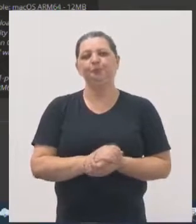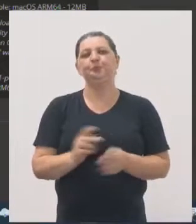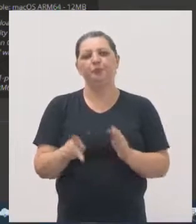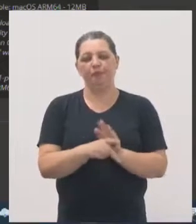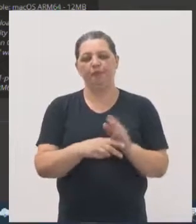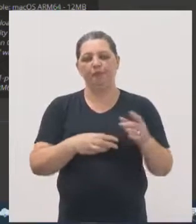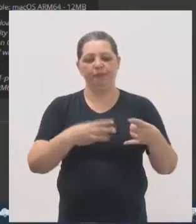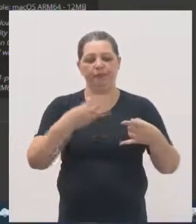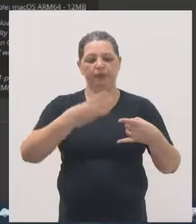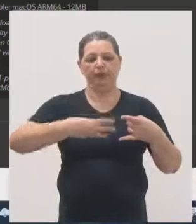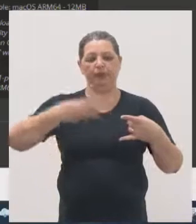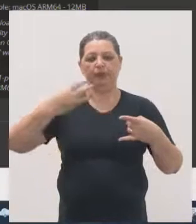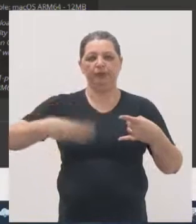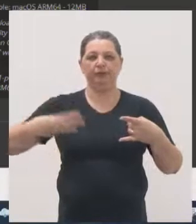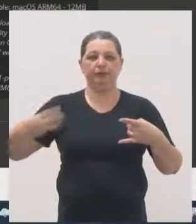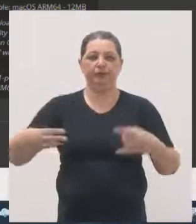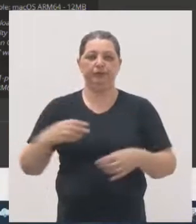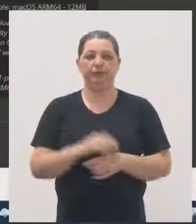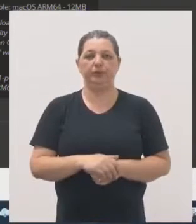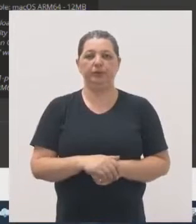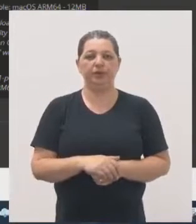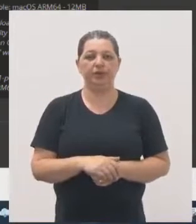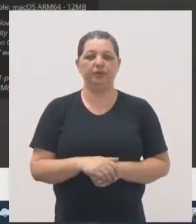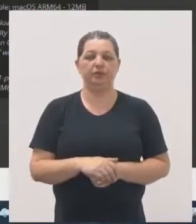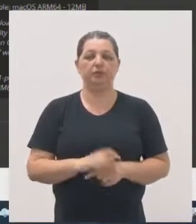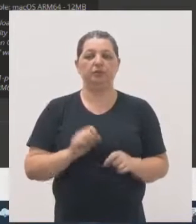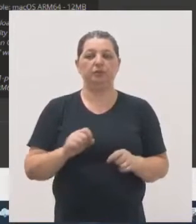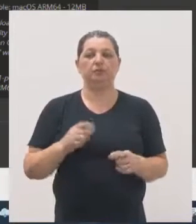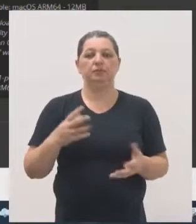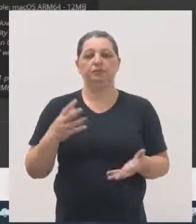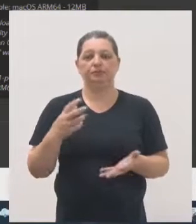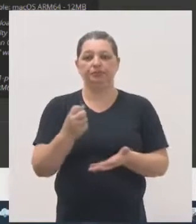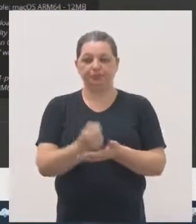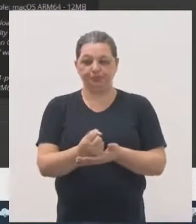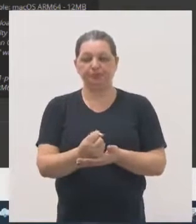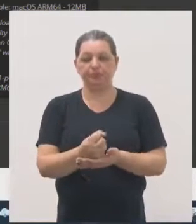Então você escolhe aonde você queira salvar.